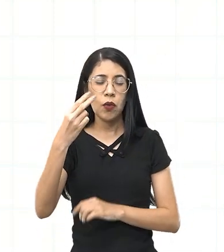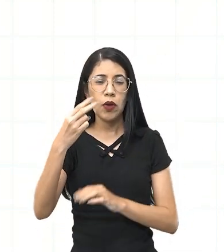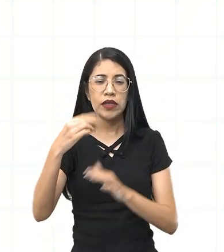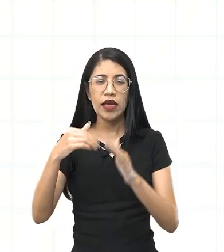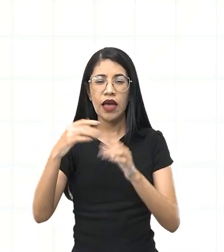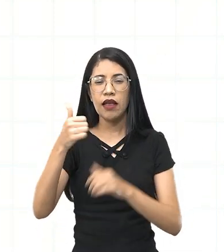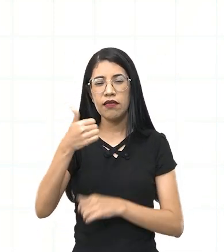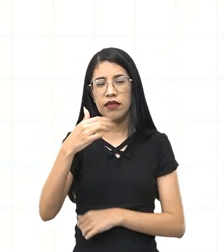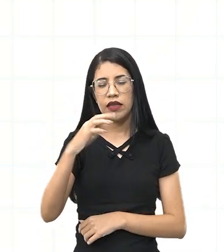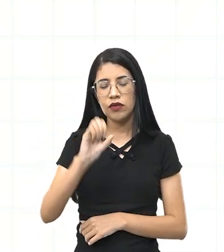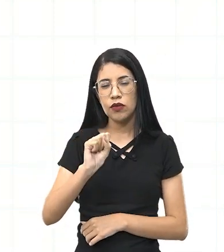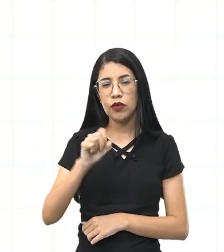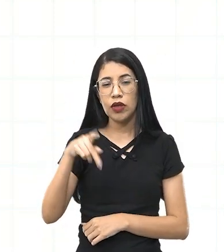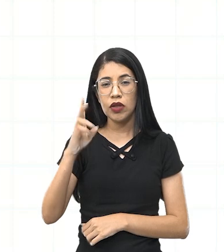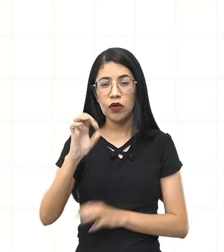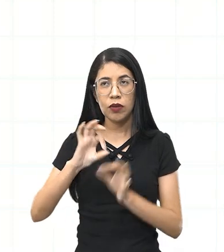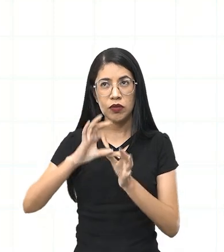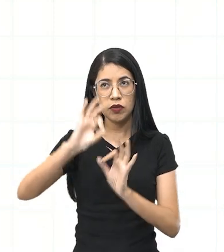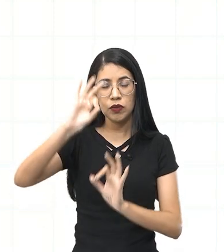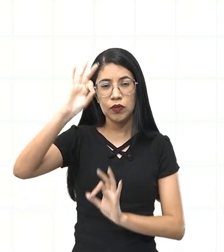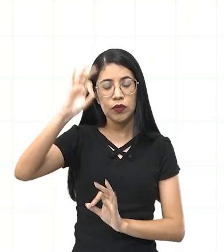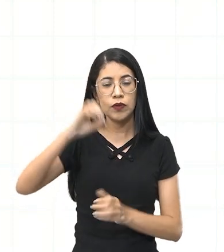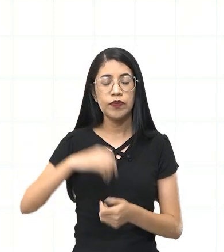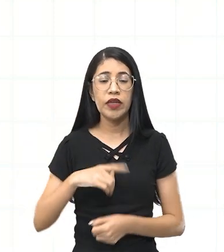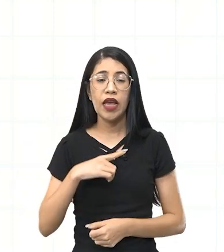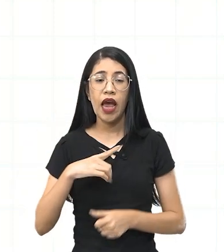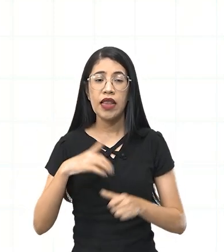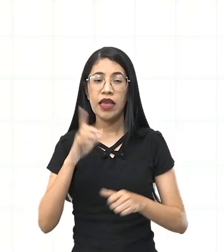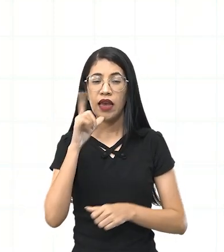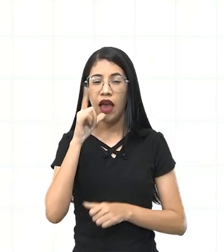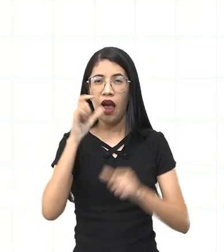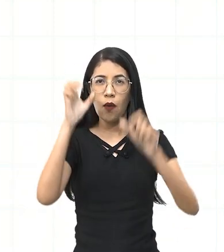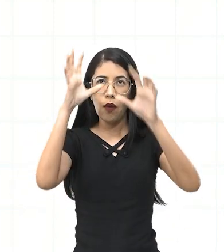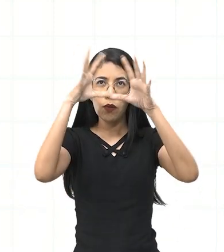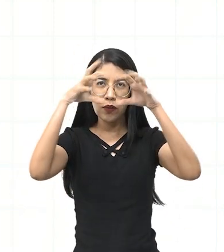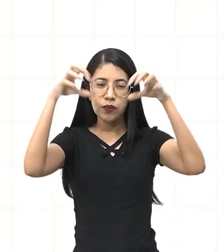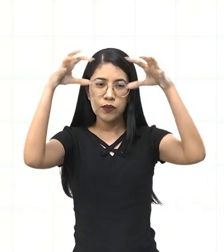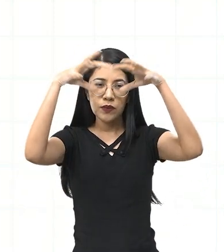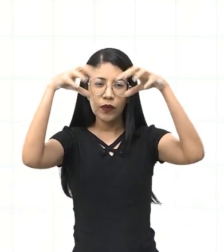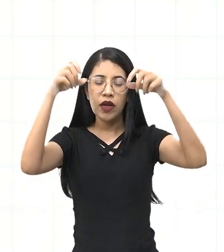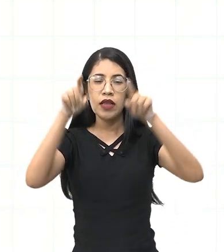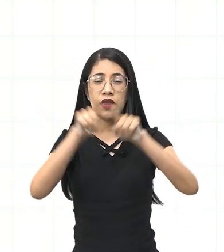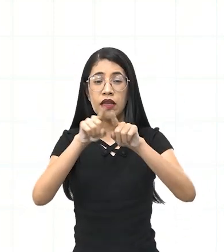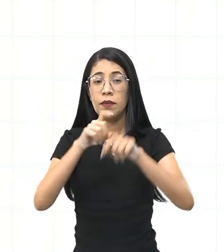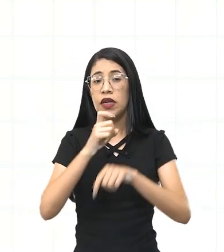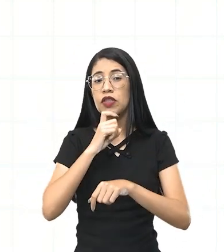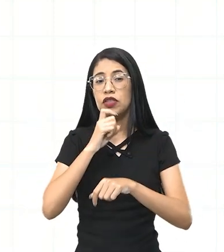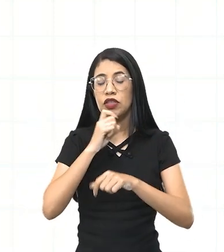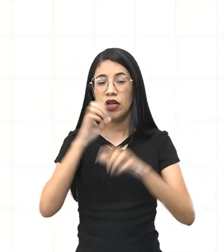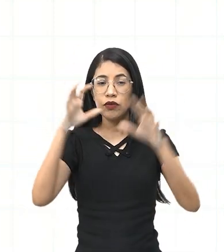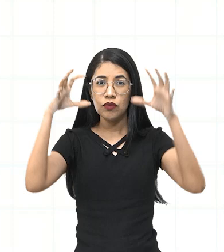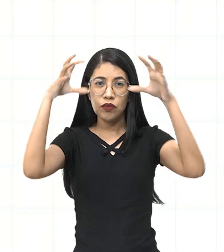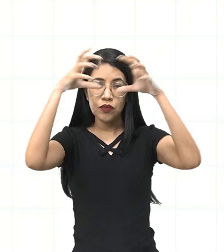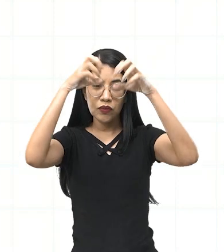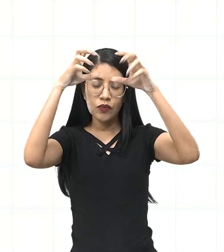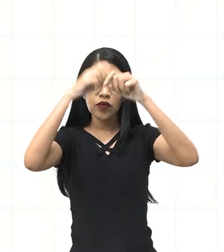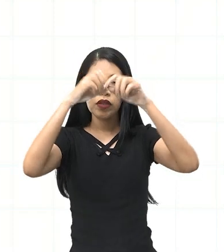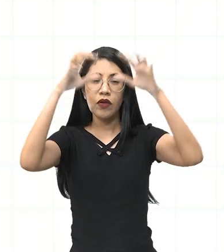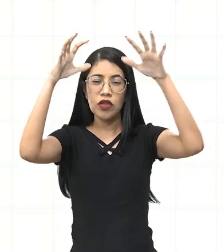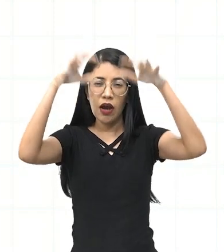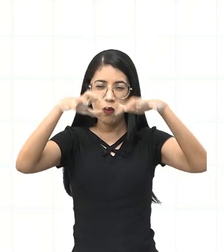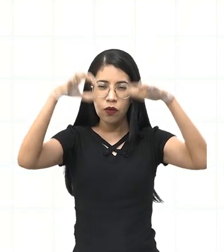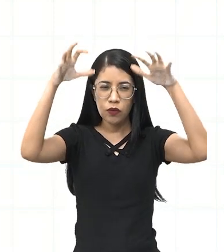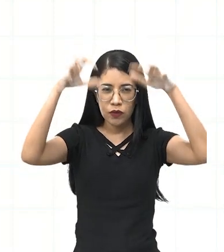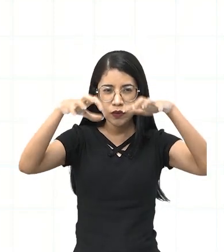de chão. Quando estão cheias de gotículas de água e pequenos pedaços de gelo, caem grandes